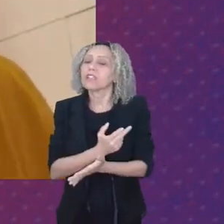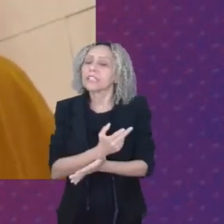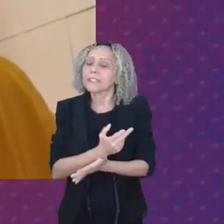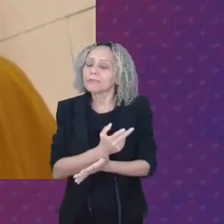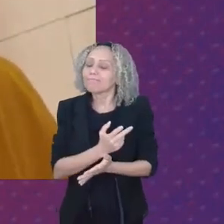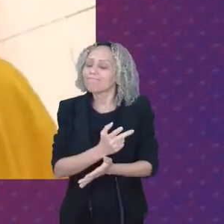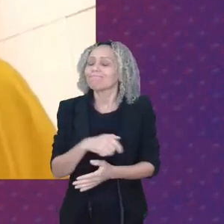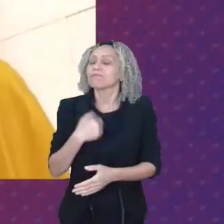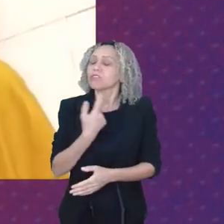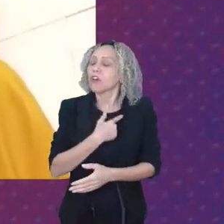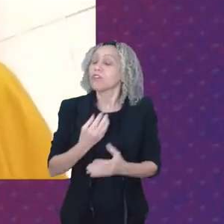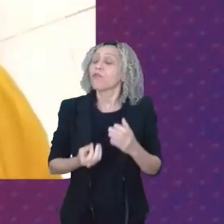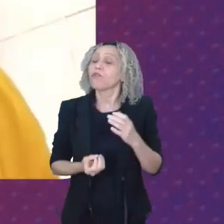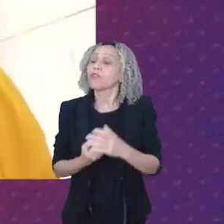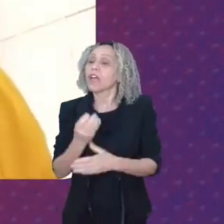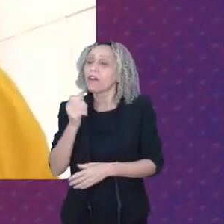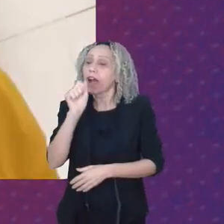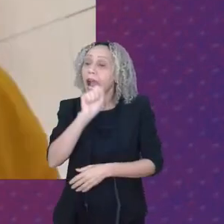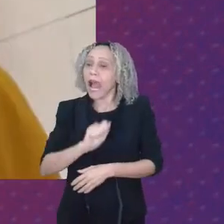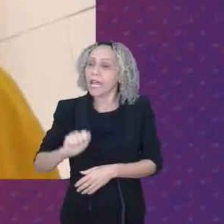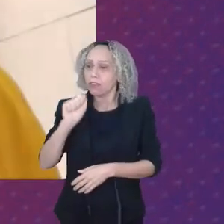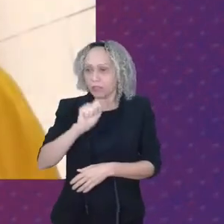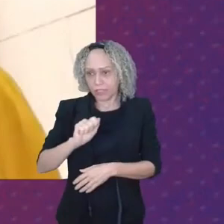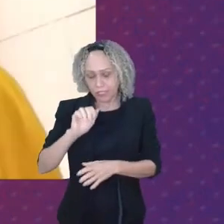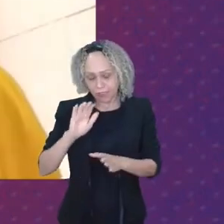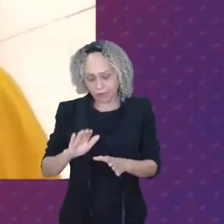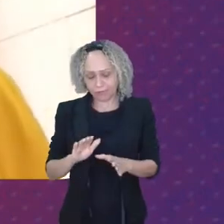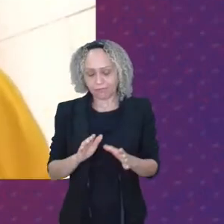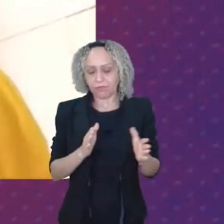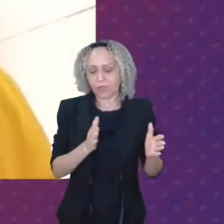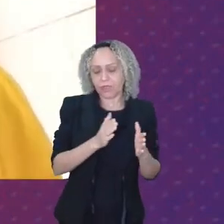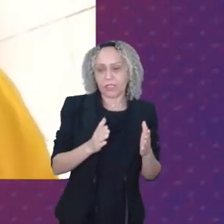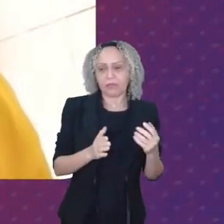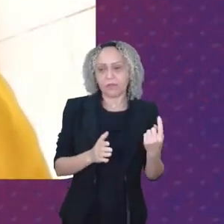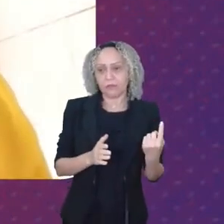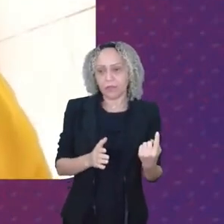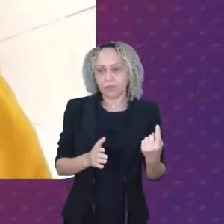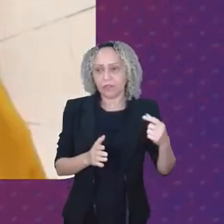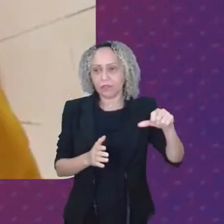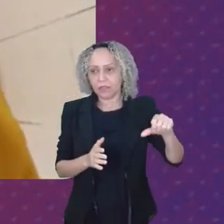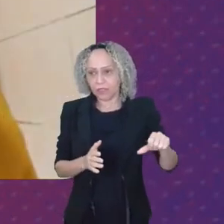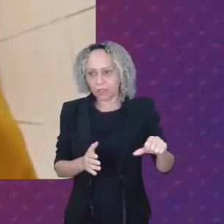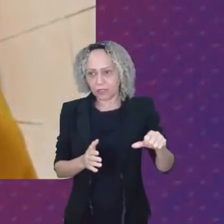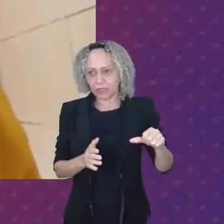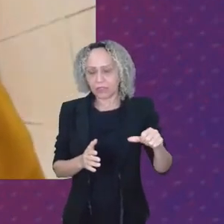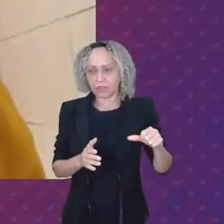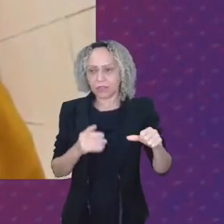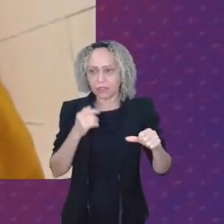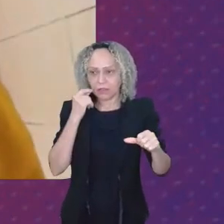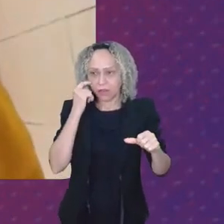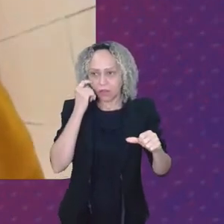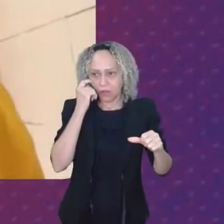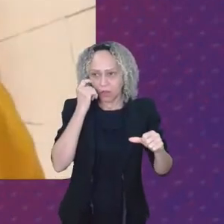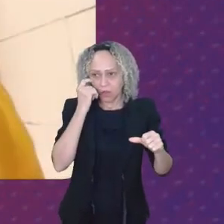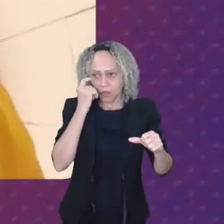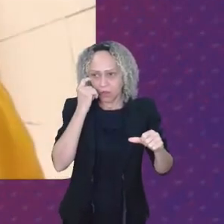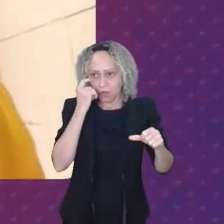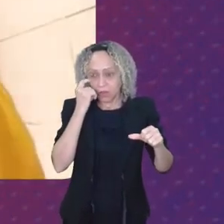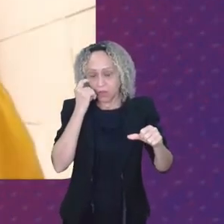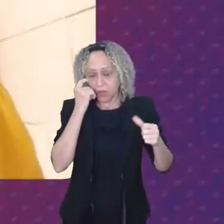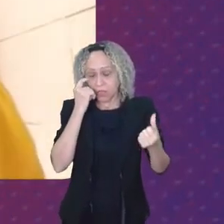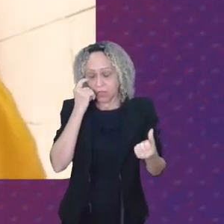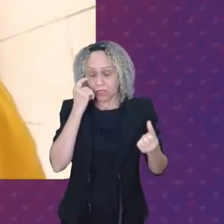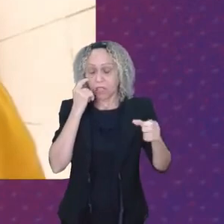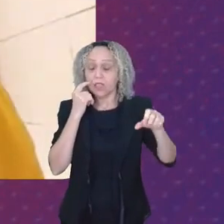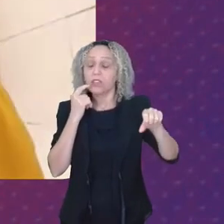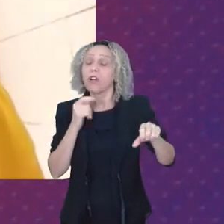porque este ano nós temos 2 datas importantes para comemorar. A primeira é a aprovação da